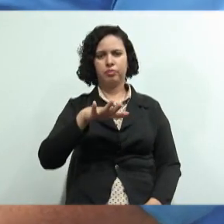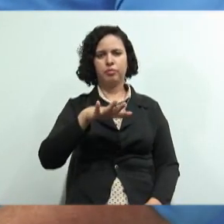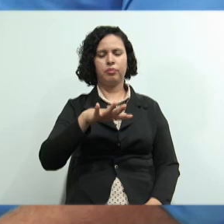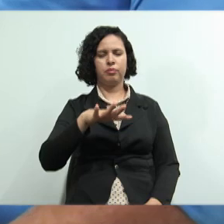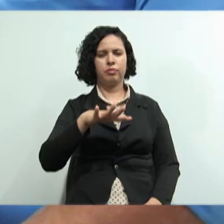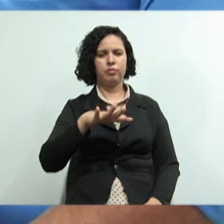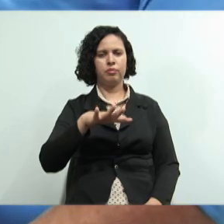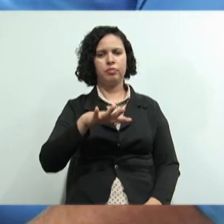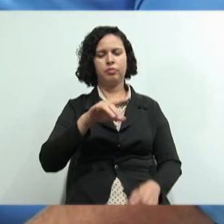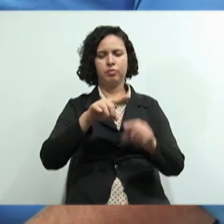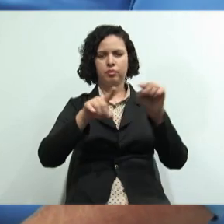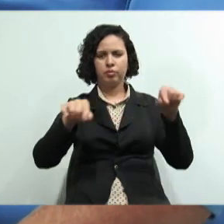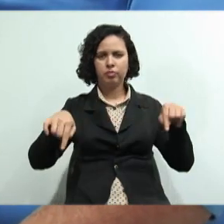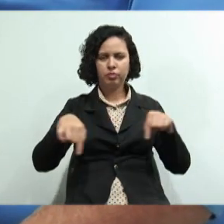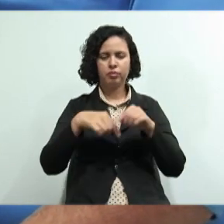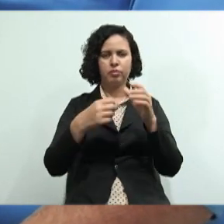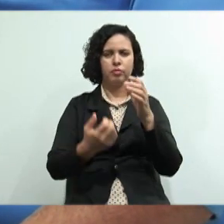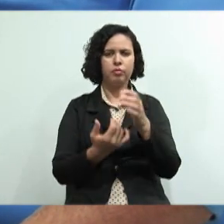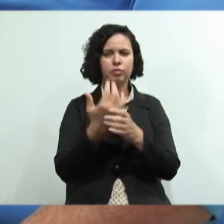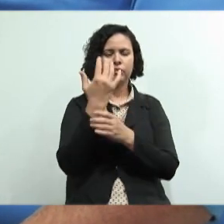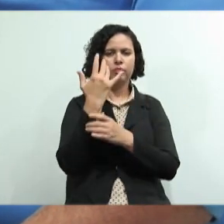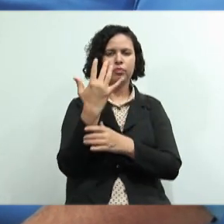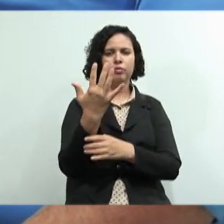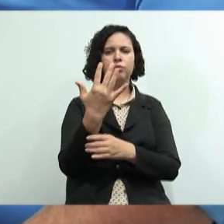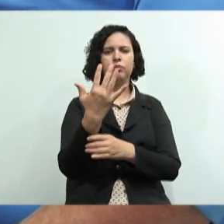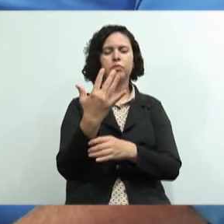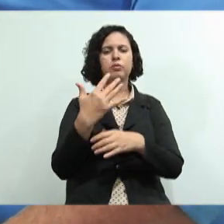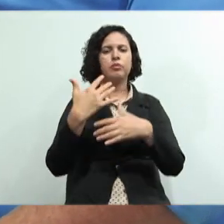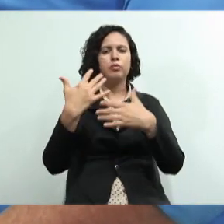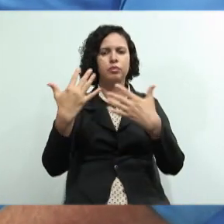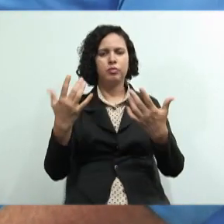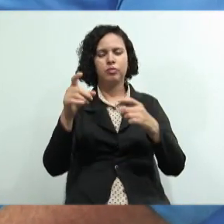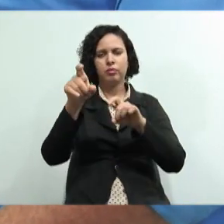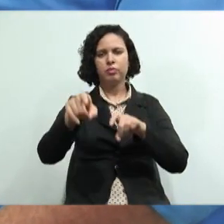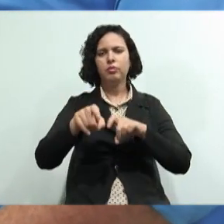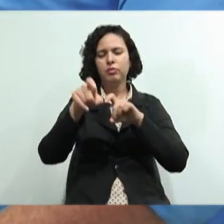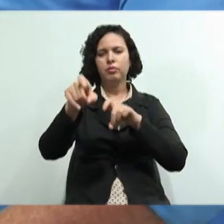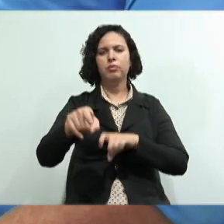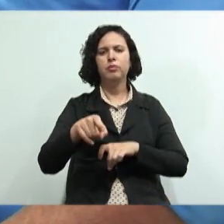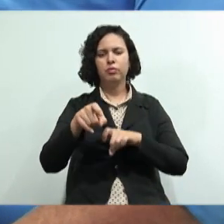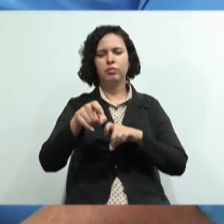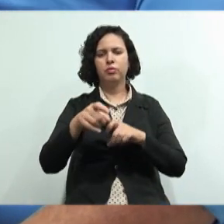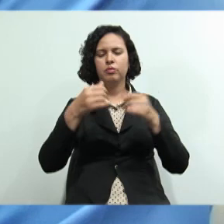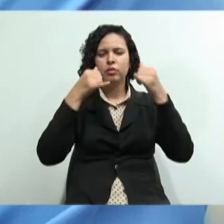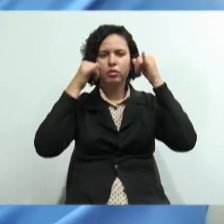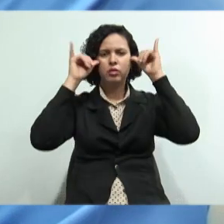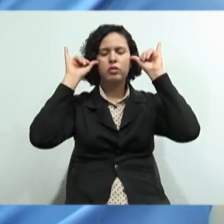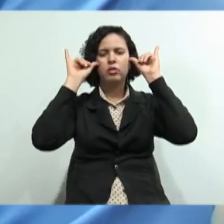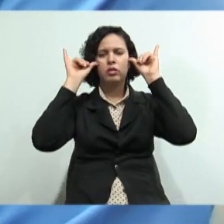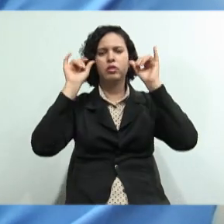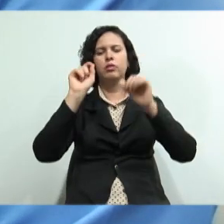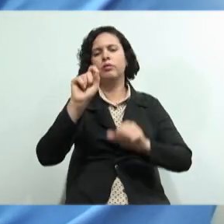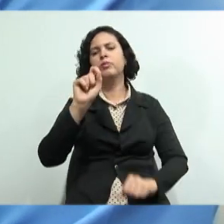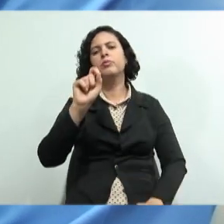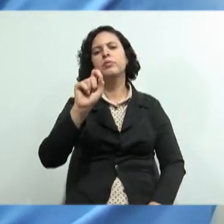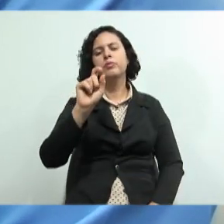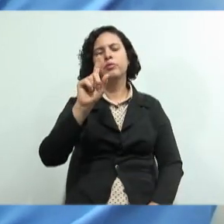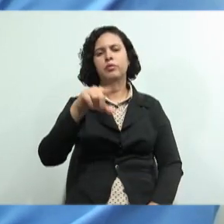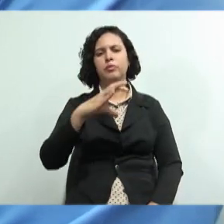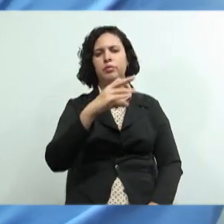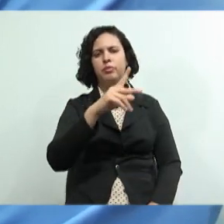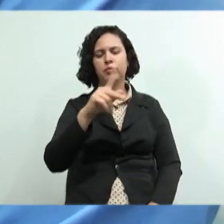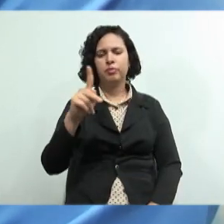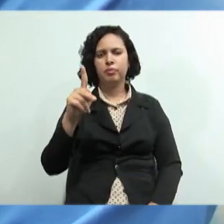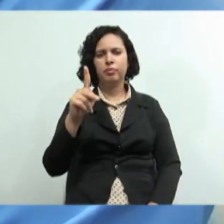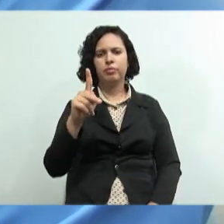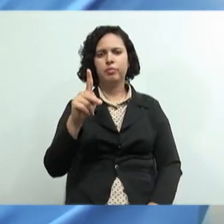É importante frisar que a produção agrícola e agropecuária que compõem as nossas